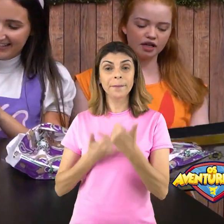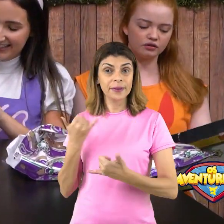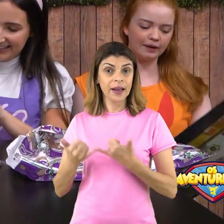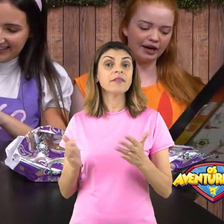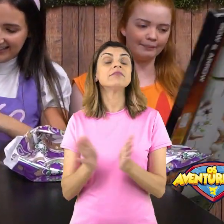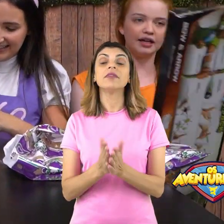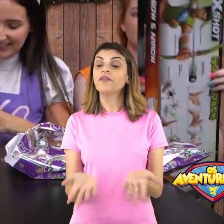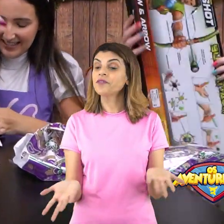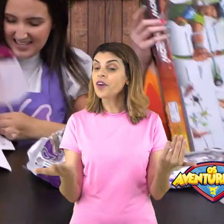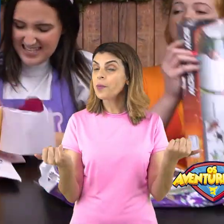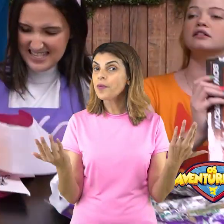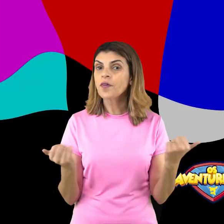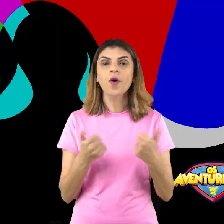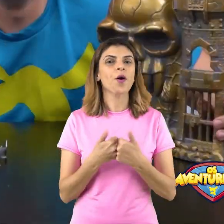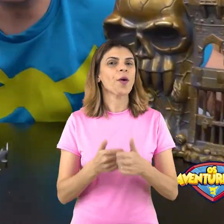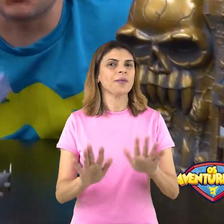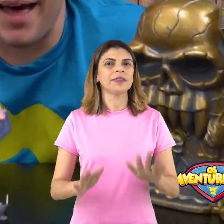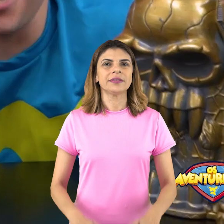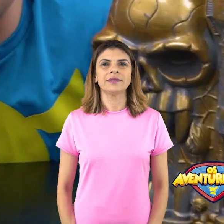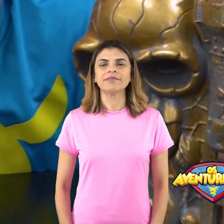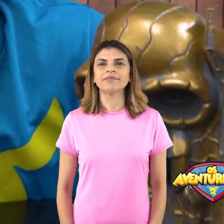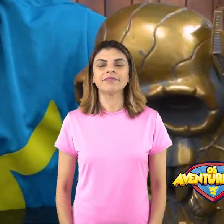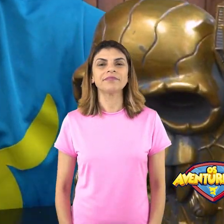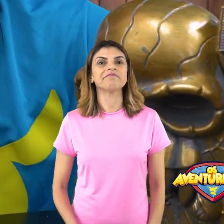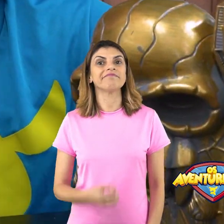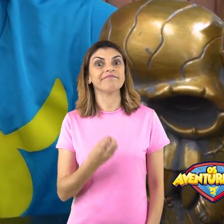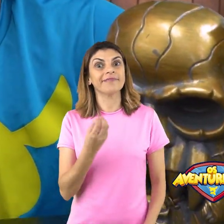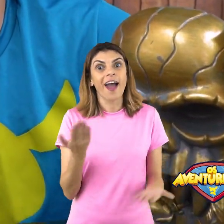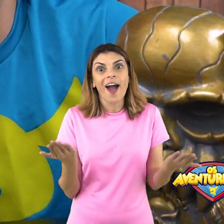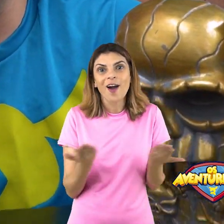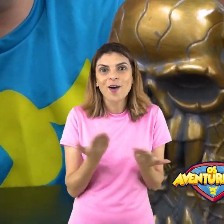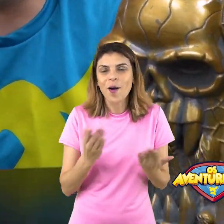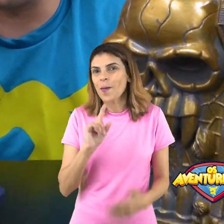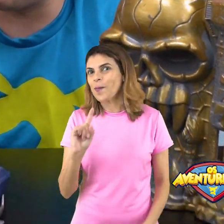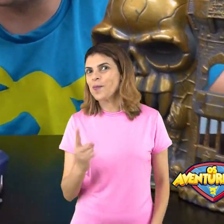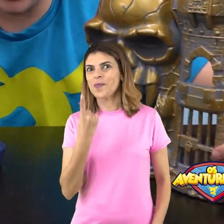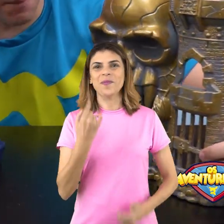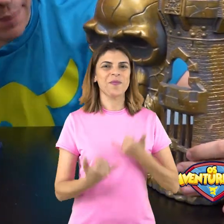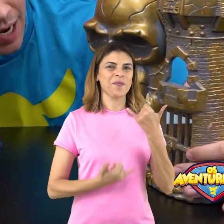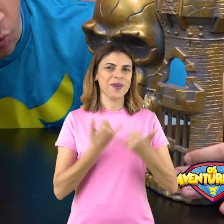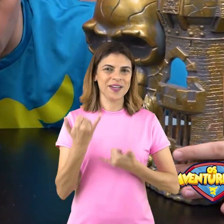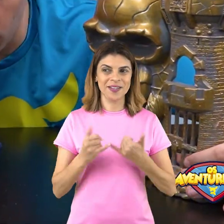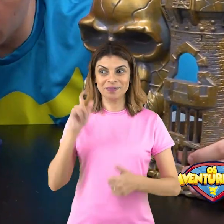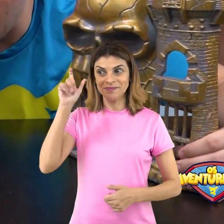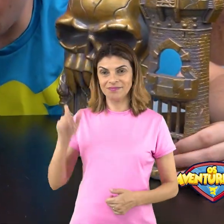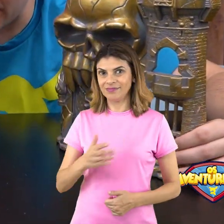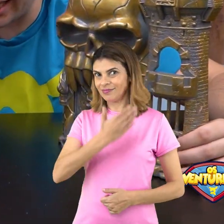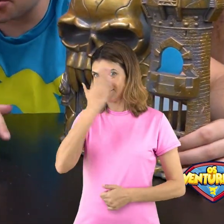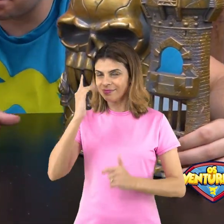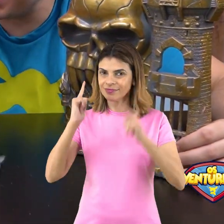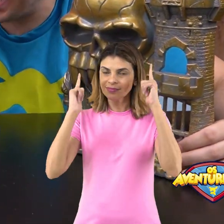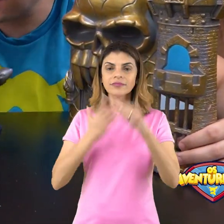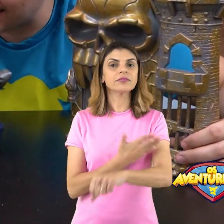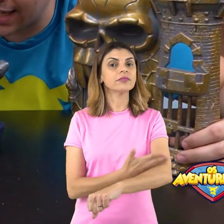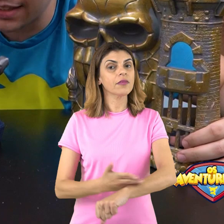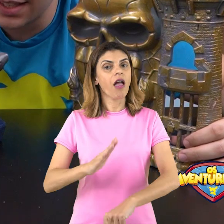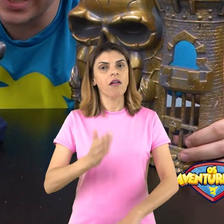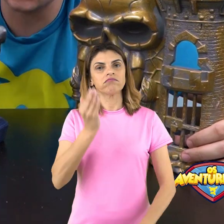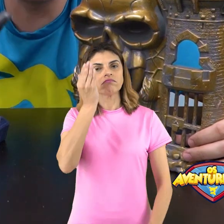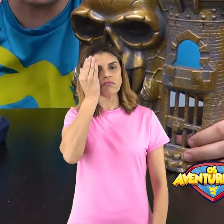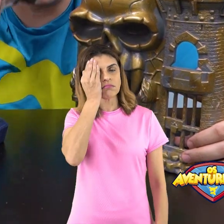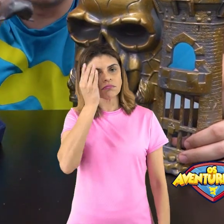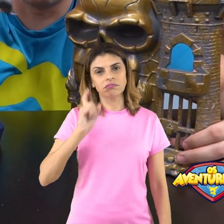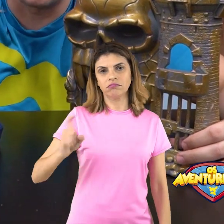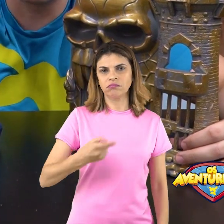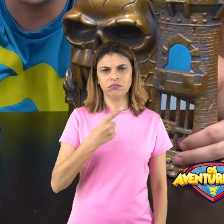Então vamos começar. Muito bem, gente, estamos aqui com o primeiro brinquedo do Aventureiro Branco. É um brinquedo de pirata.